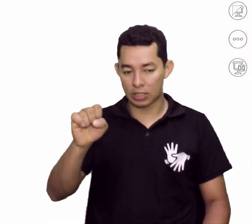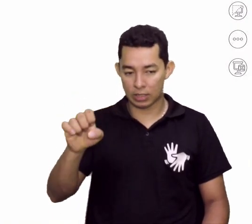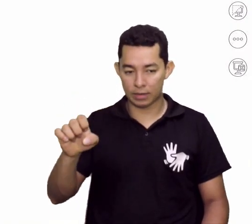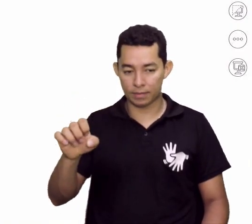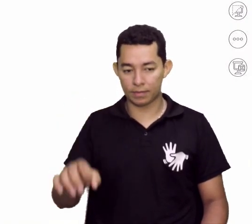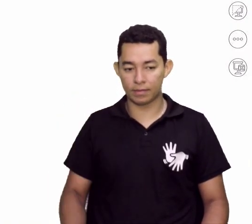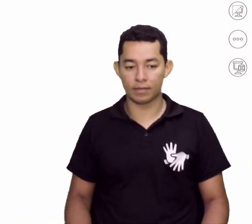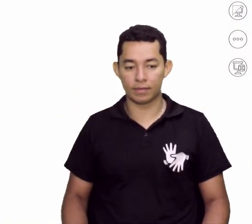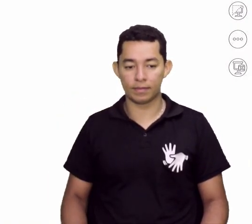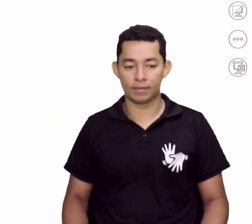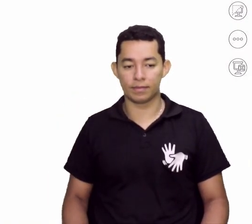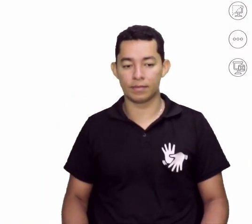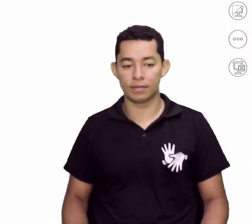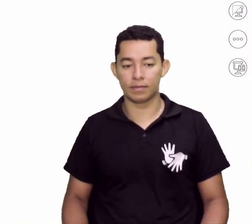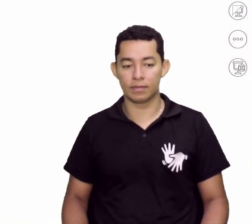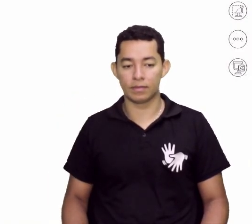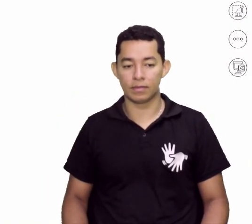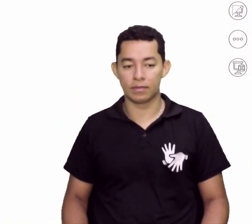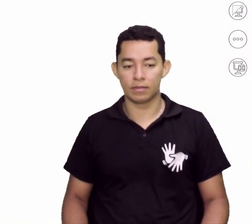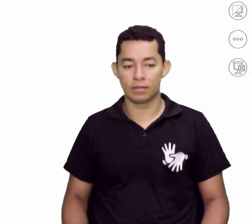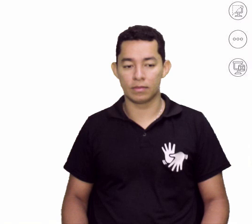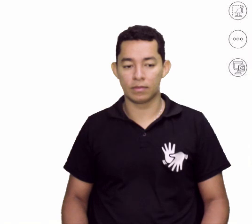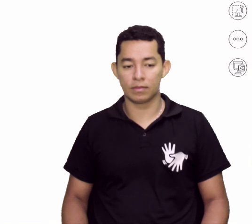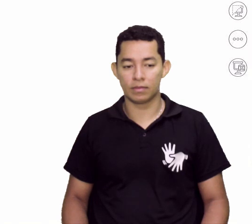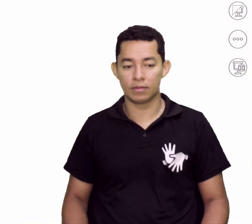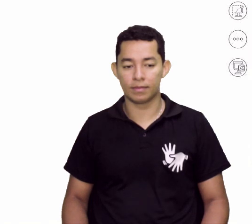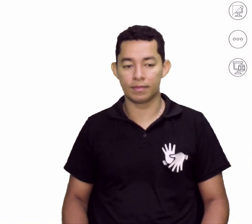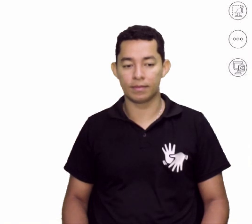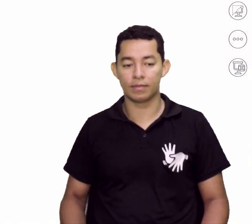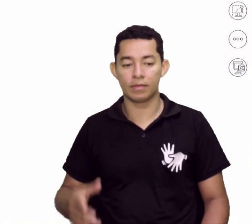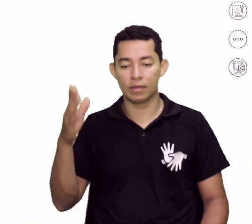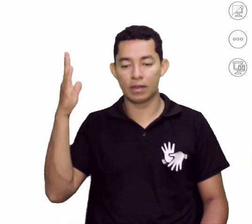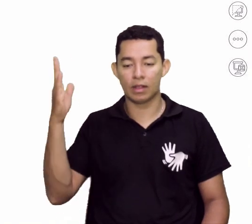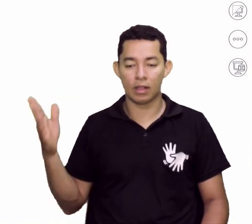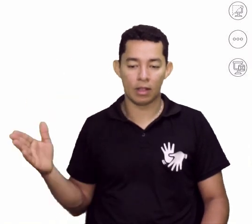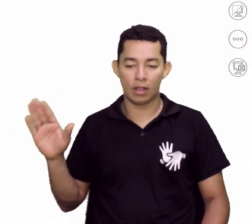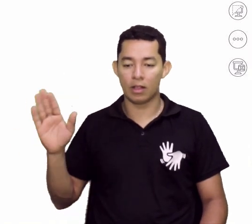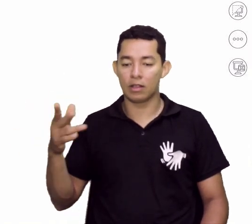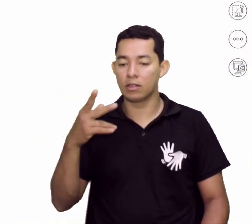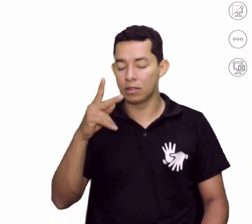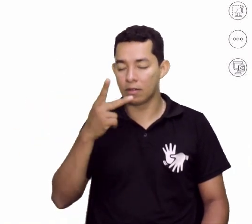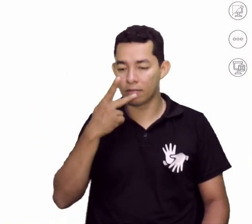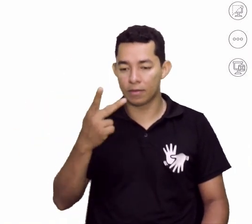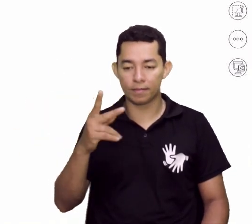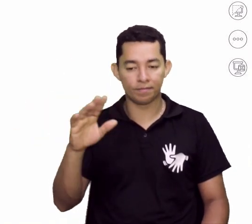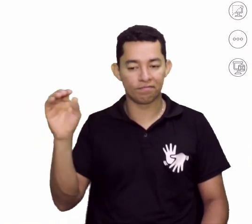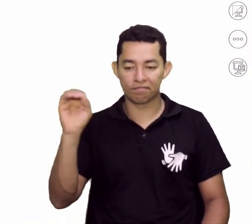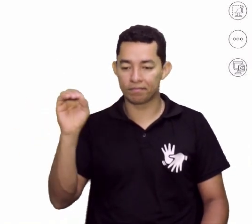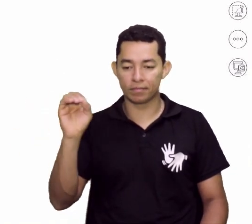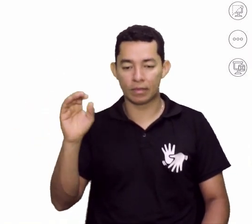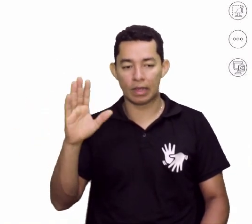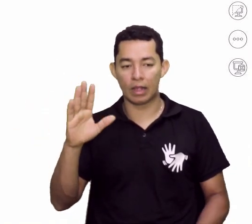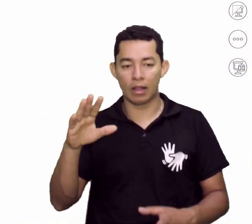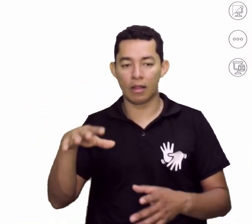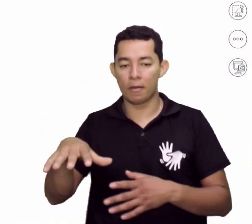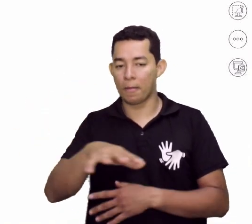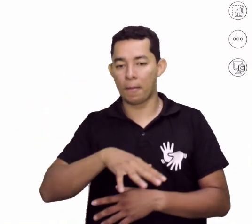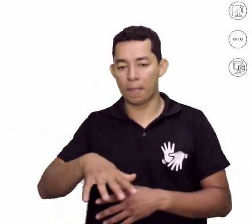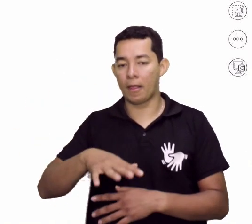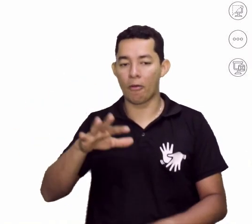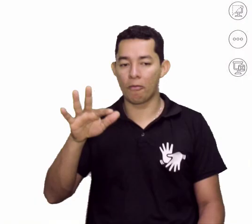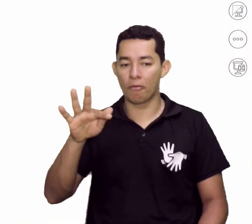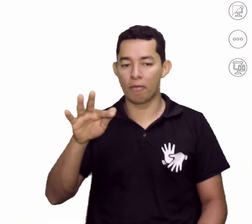aqui, né? Entre os que estão aqui, a gente sabe que nenhum deles, os outros, se